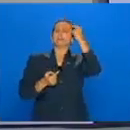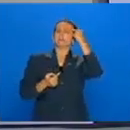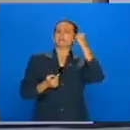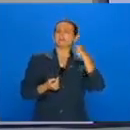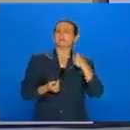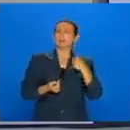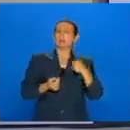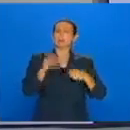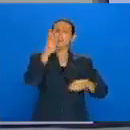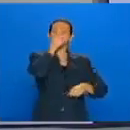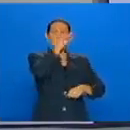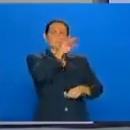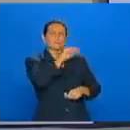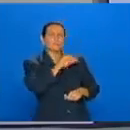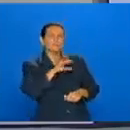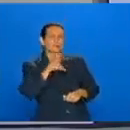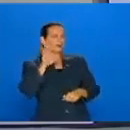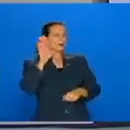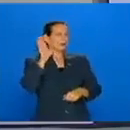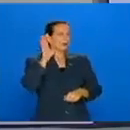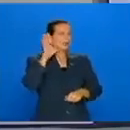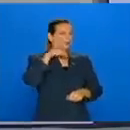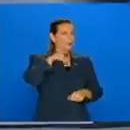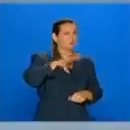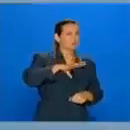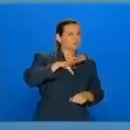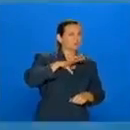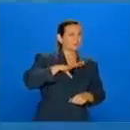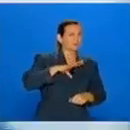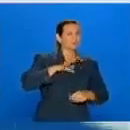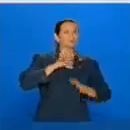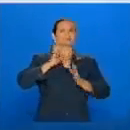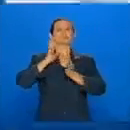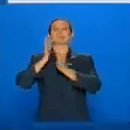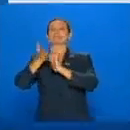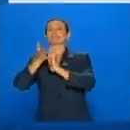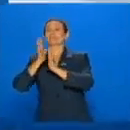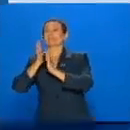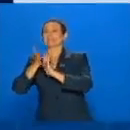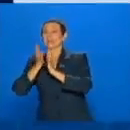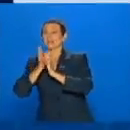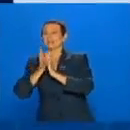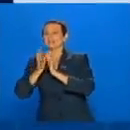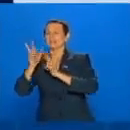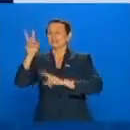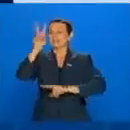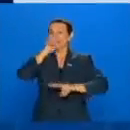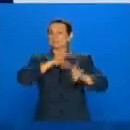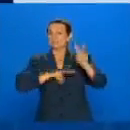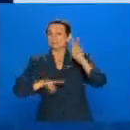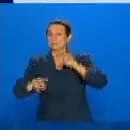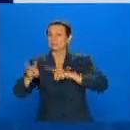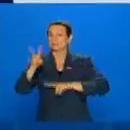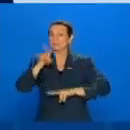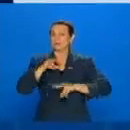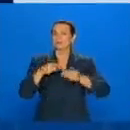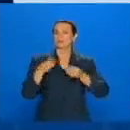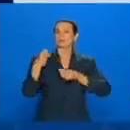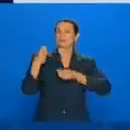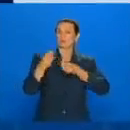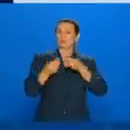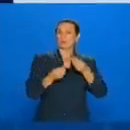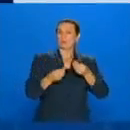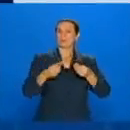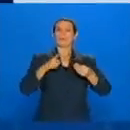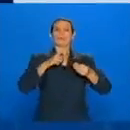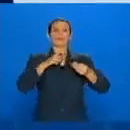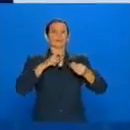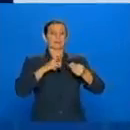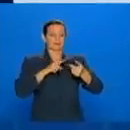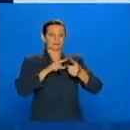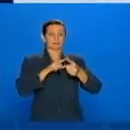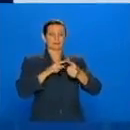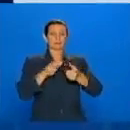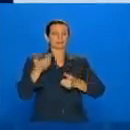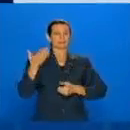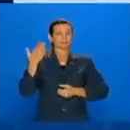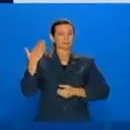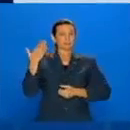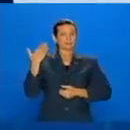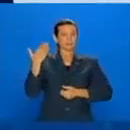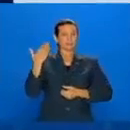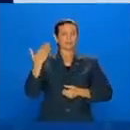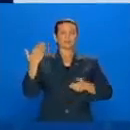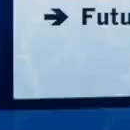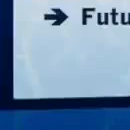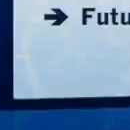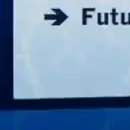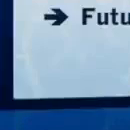tempo em libras. Na Libras, o tempo é marcado por grandes categorias linguísticas: o passado, o